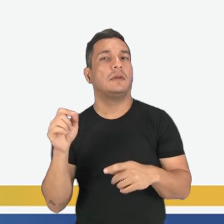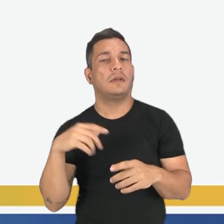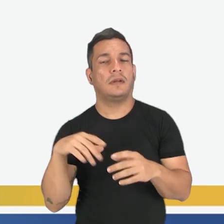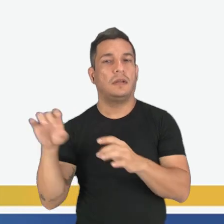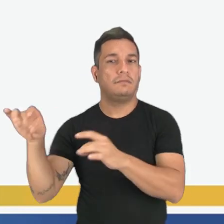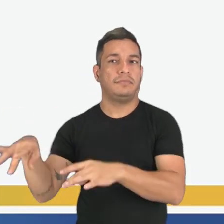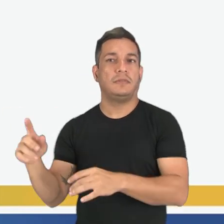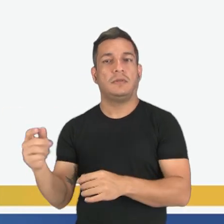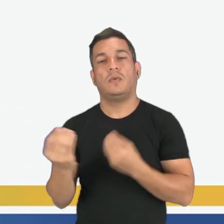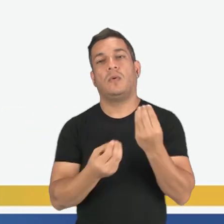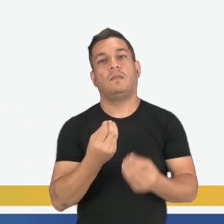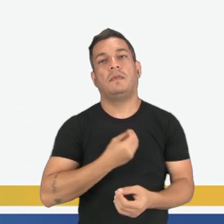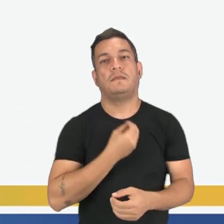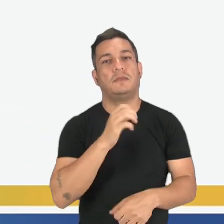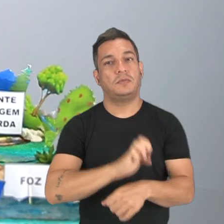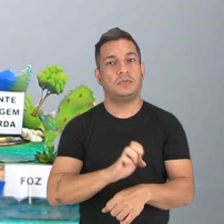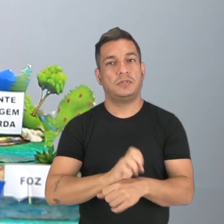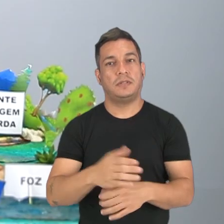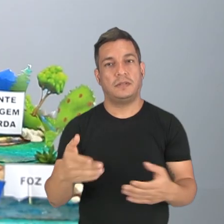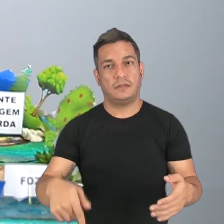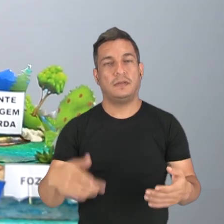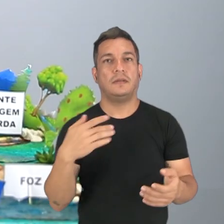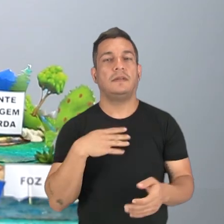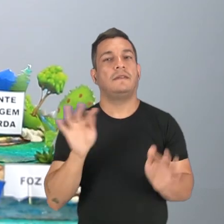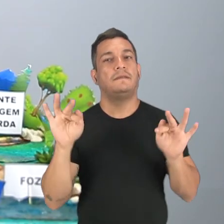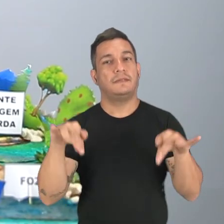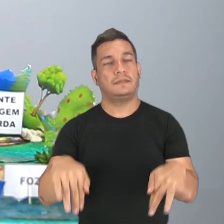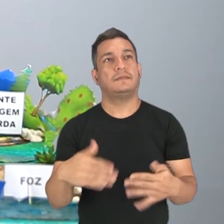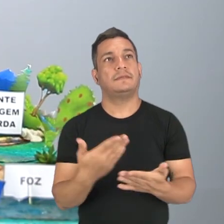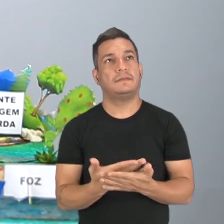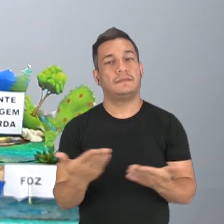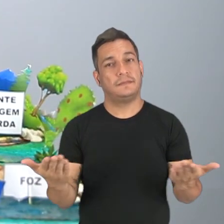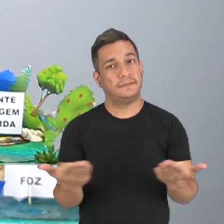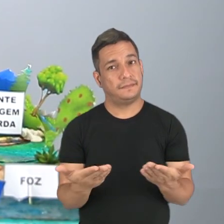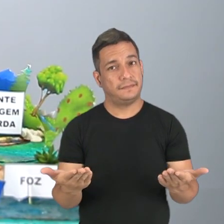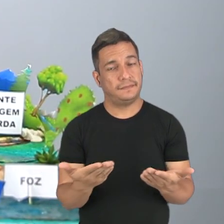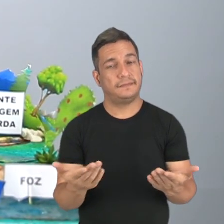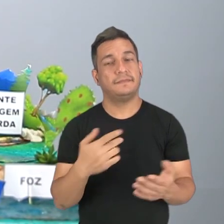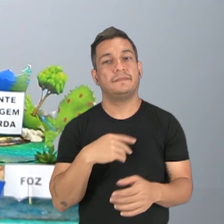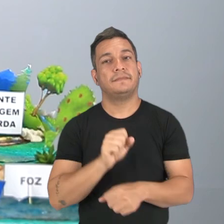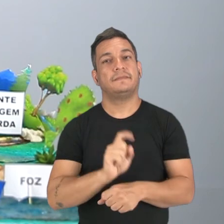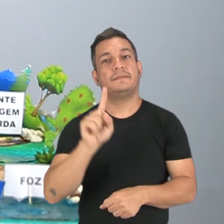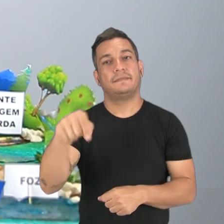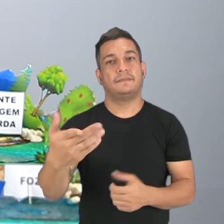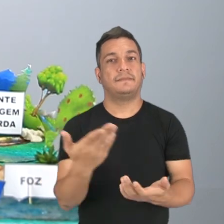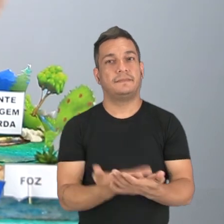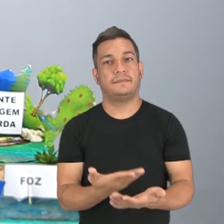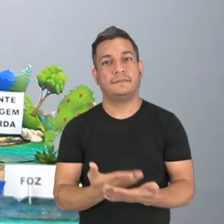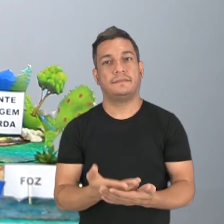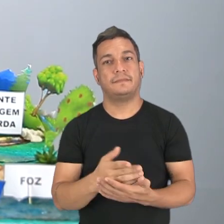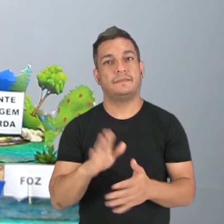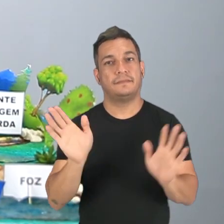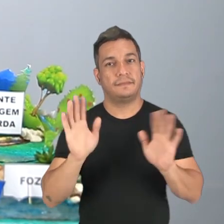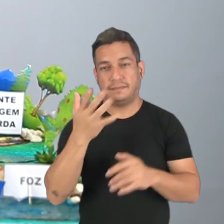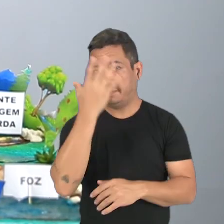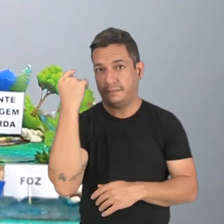e como é sua vida neste estado. Ficamos por aqui com esta aula, espero você na próxima e